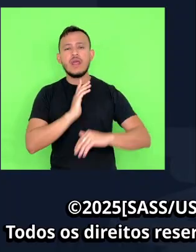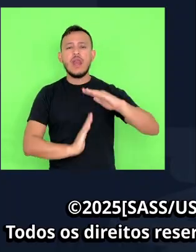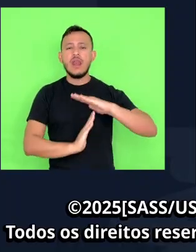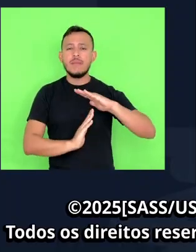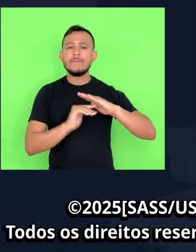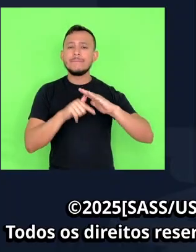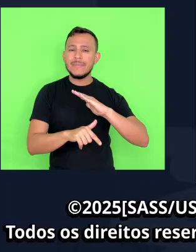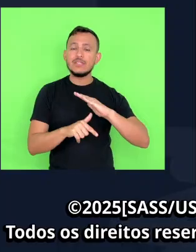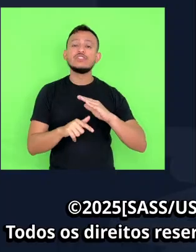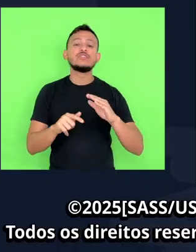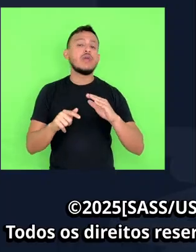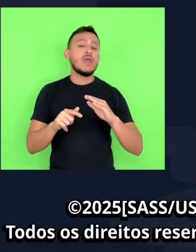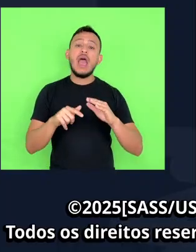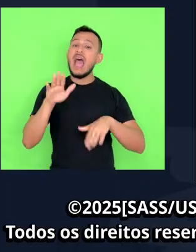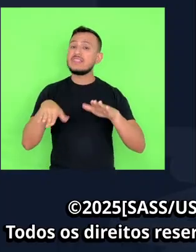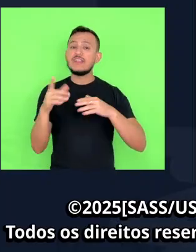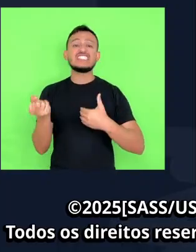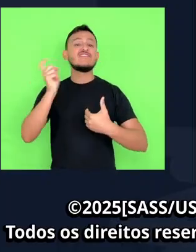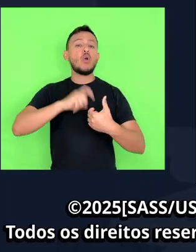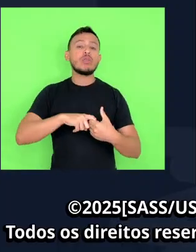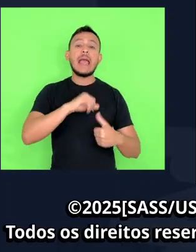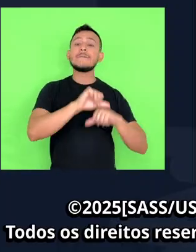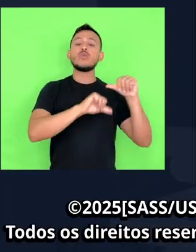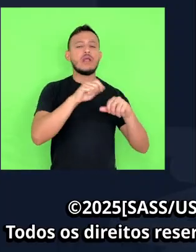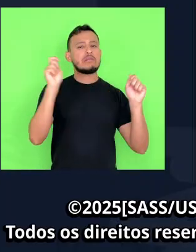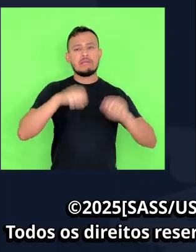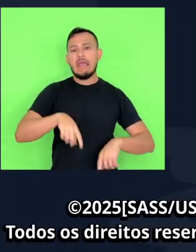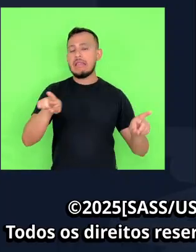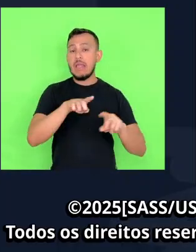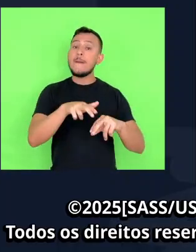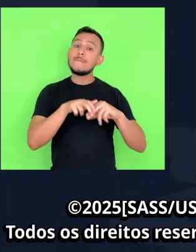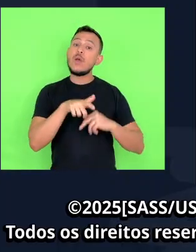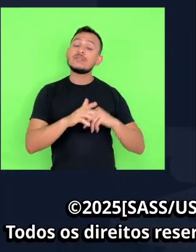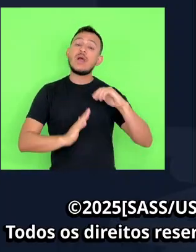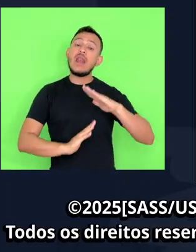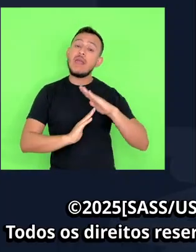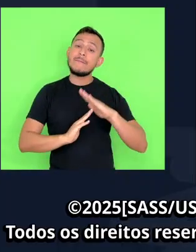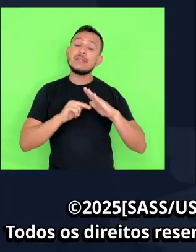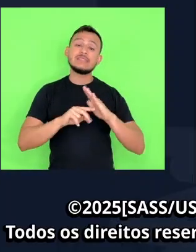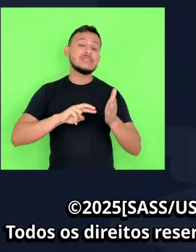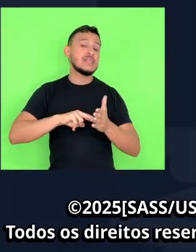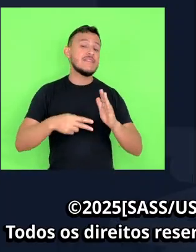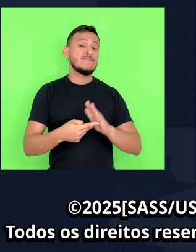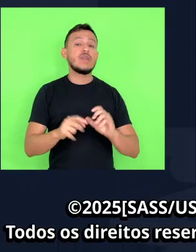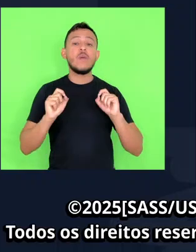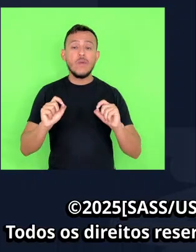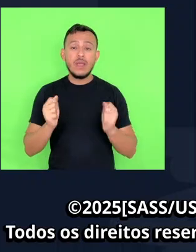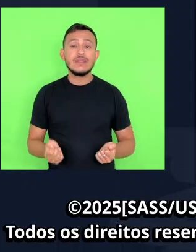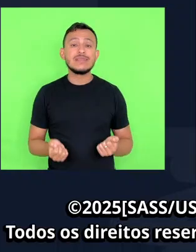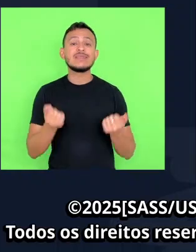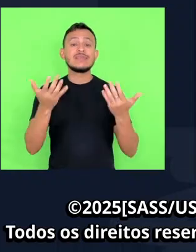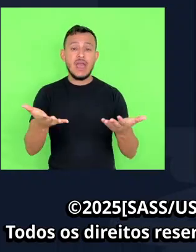limite, pode não ter mais volta. E ultrapassar esse limite significa levar o